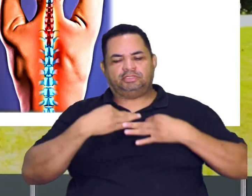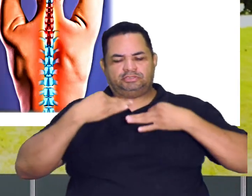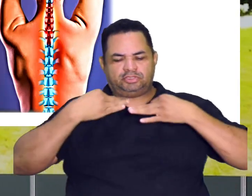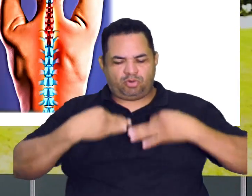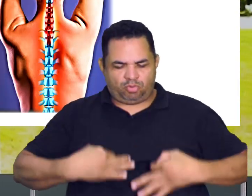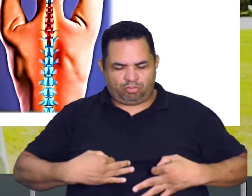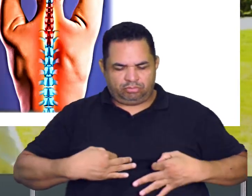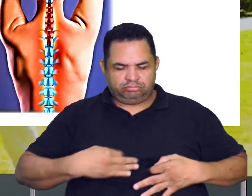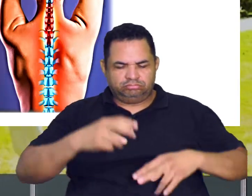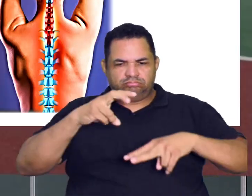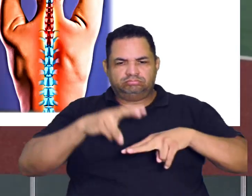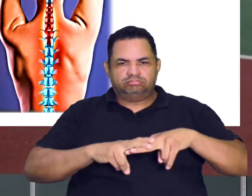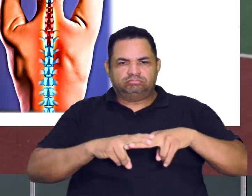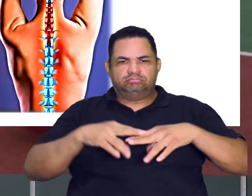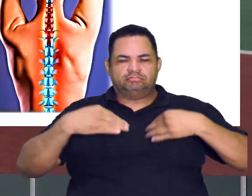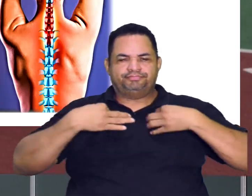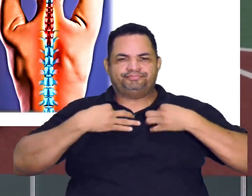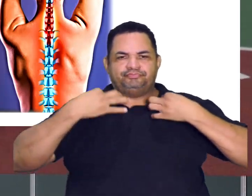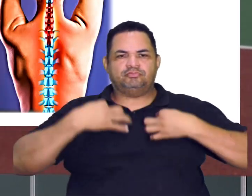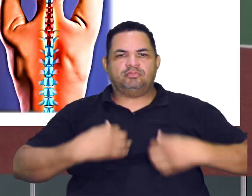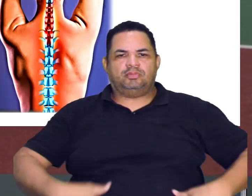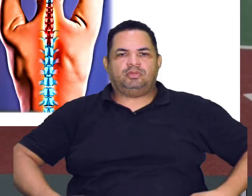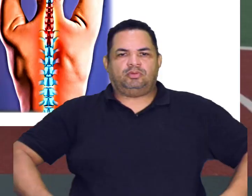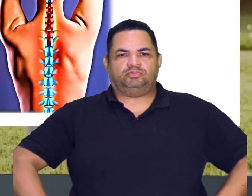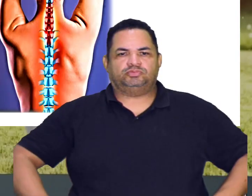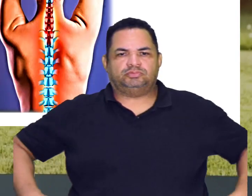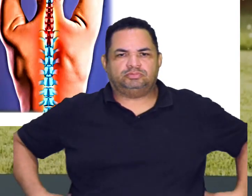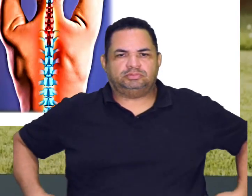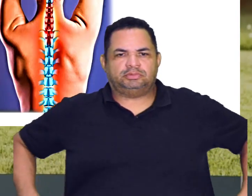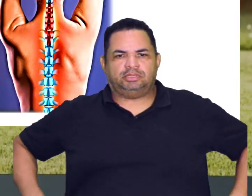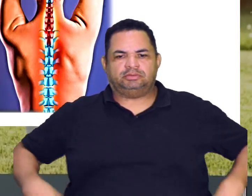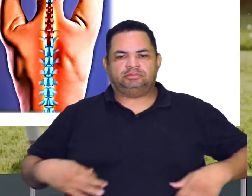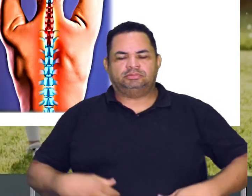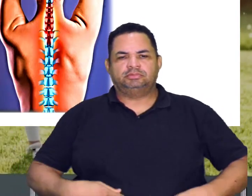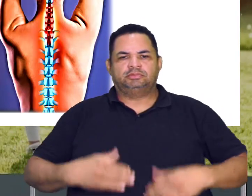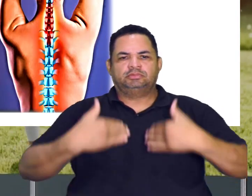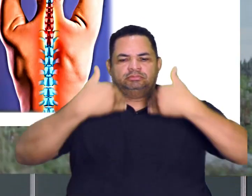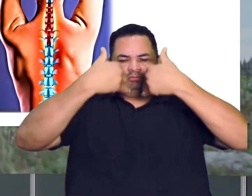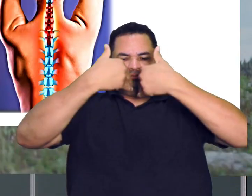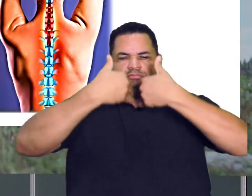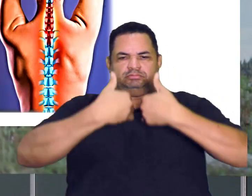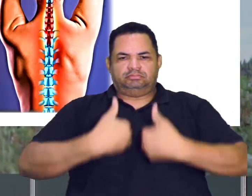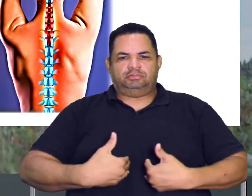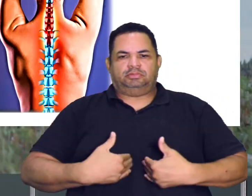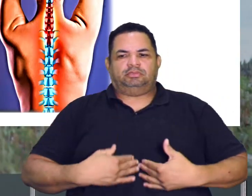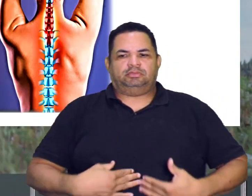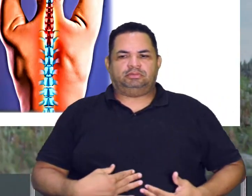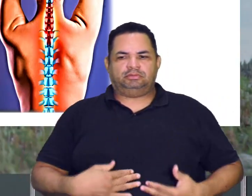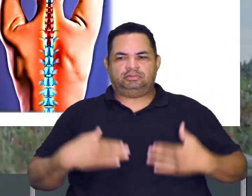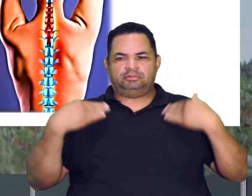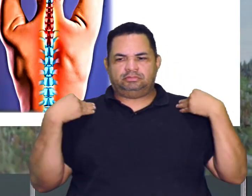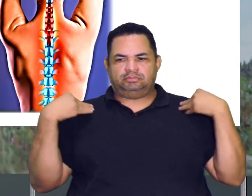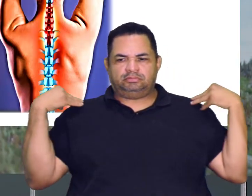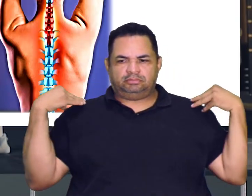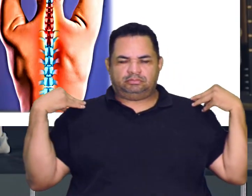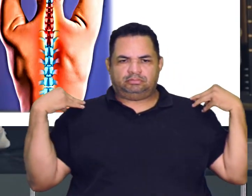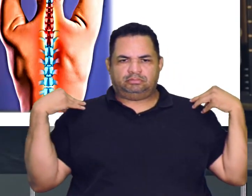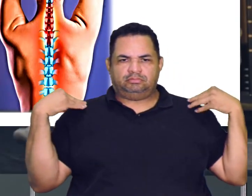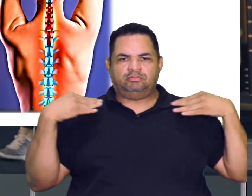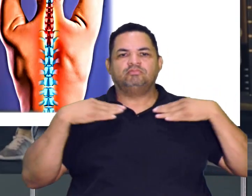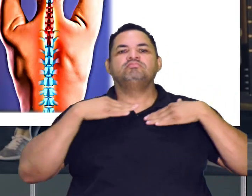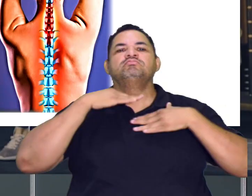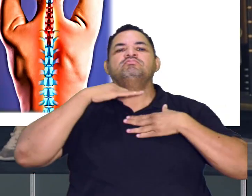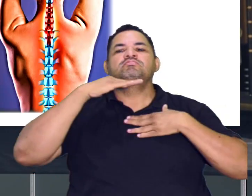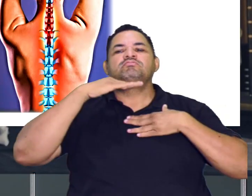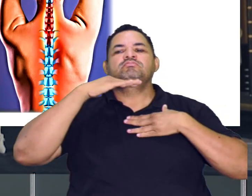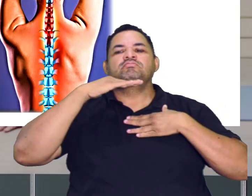na cadeira, tá? Organiza aí a tua estrutura corporal, alinha teus ombros, alinha também a